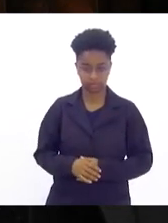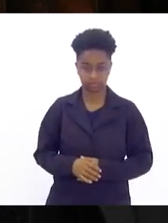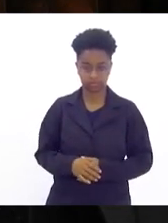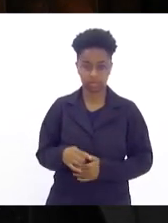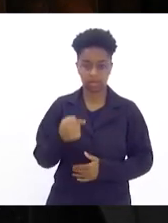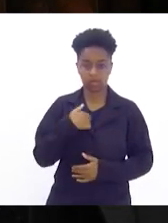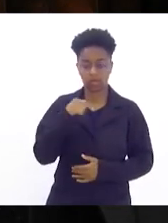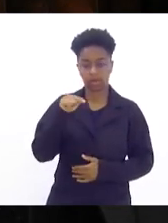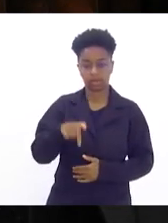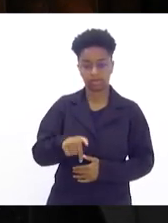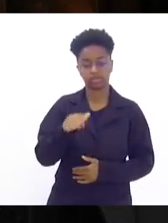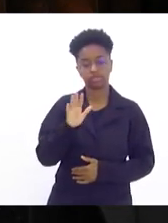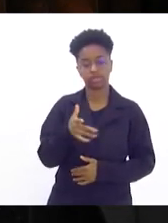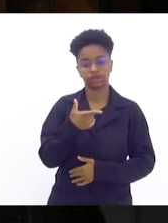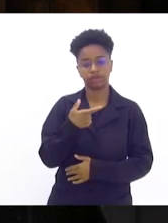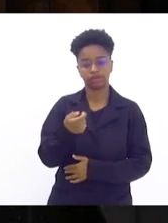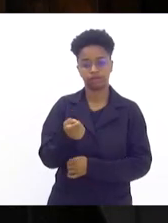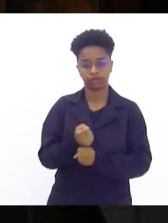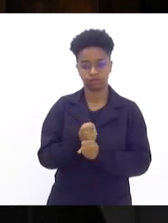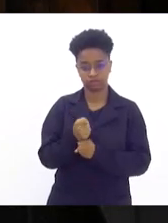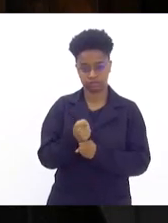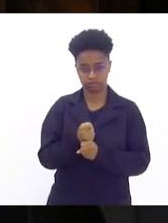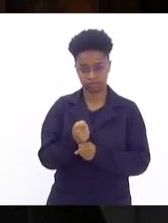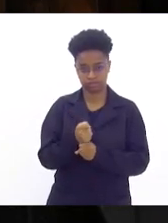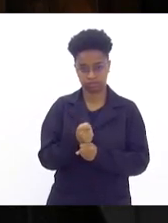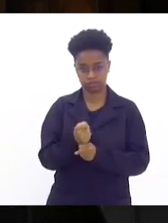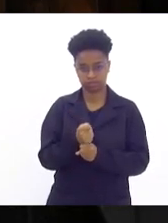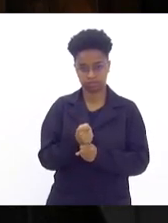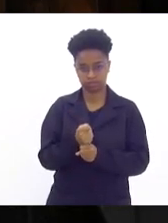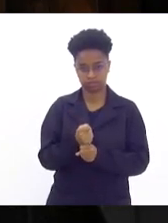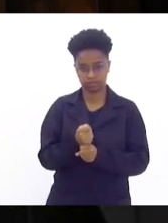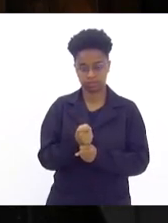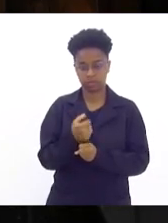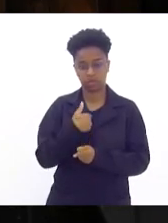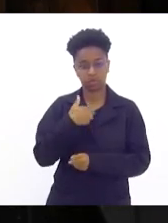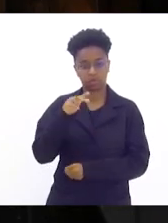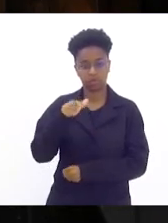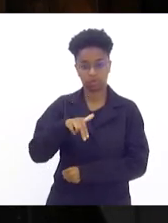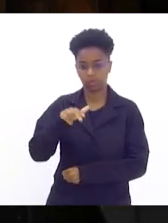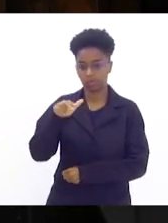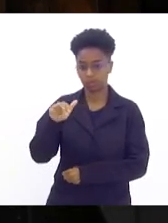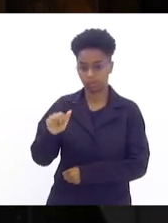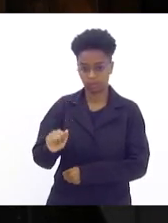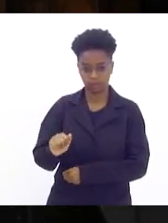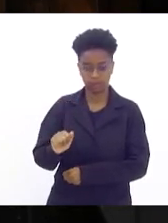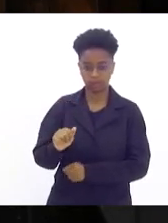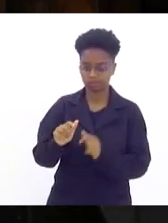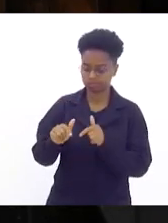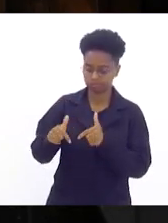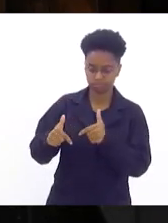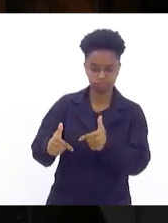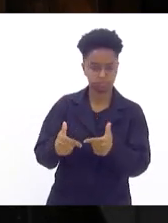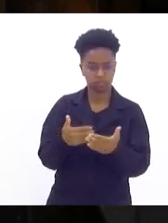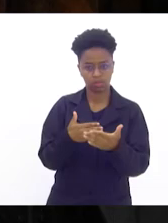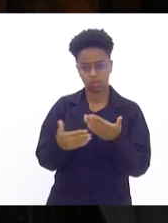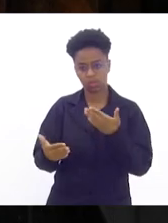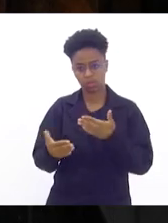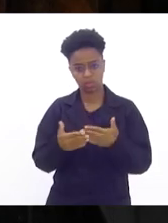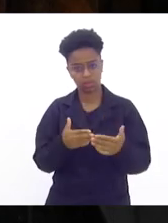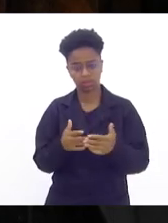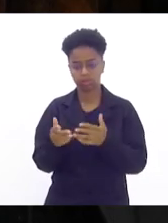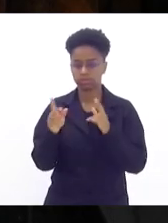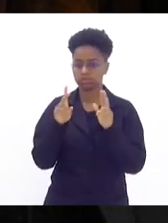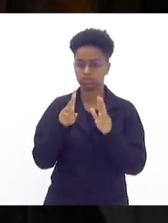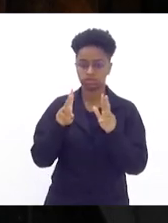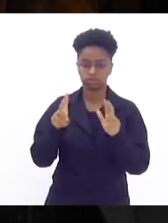há 20 anos eu jamais ajusei qualquer ação sobre